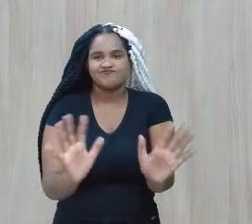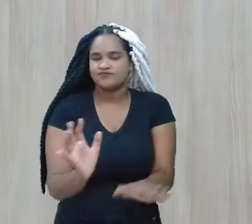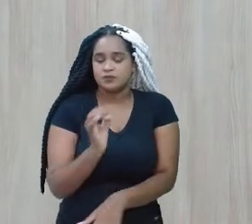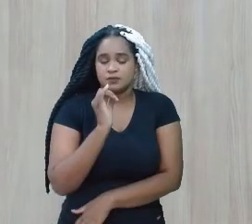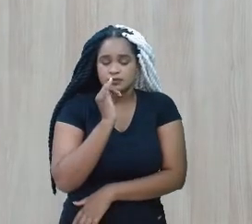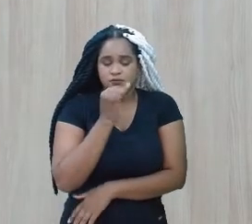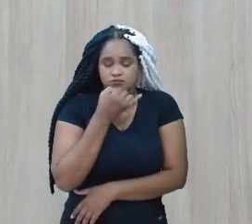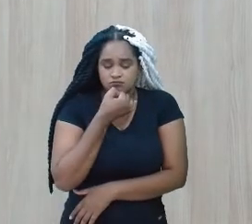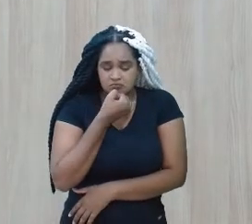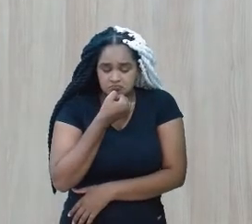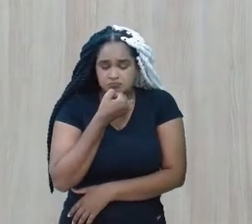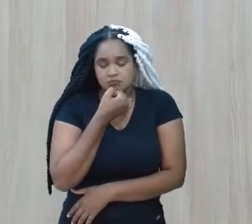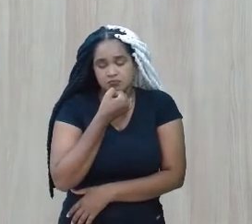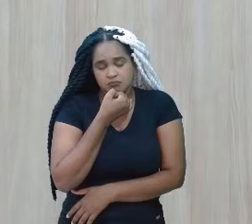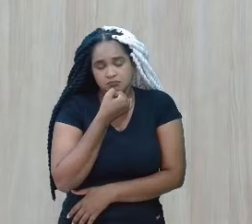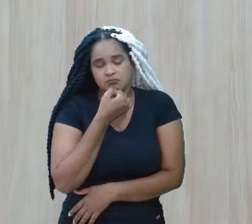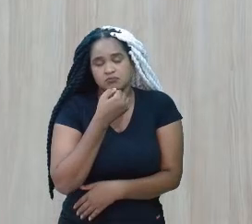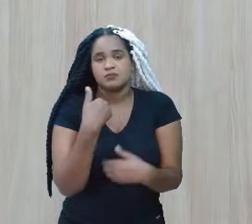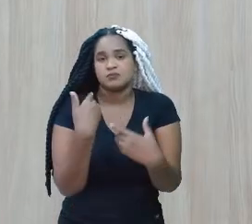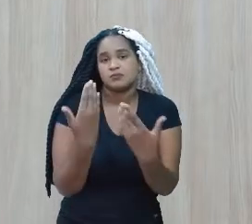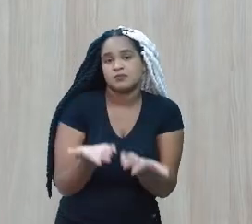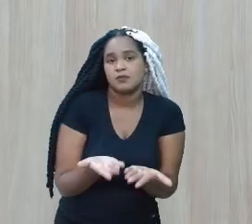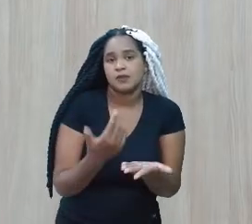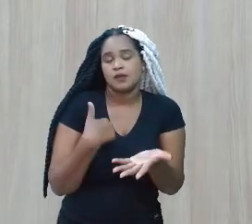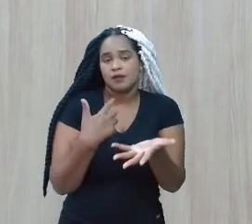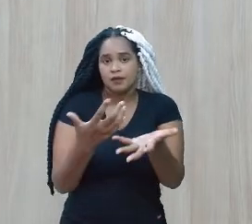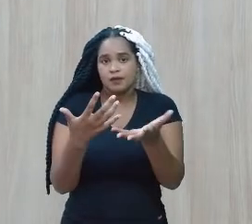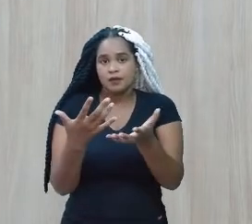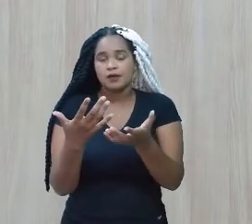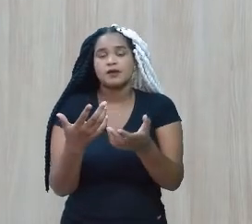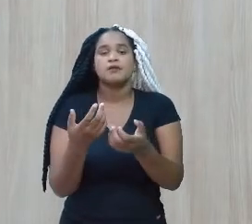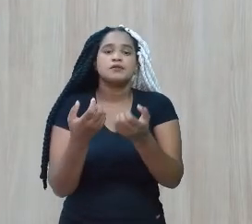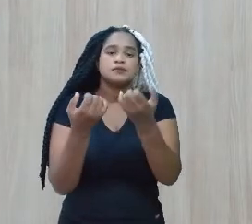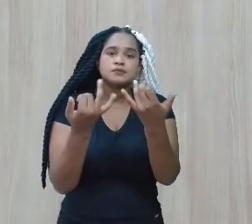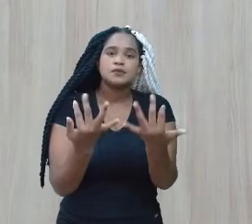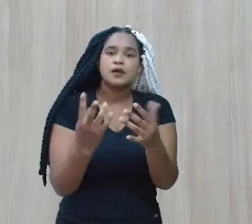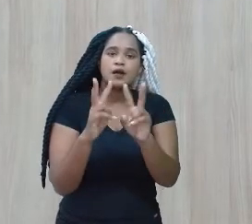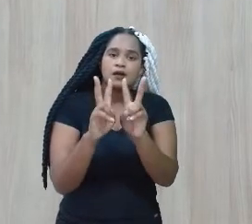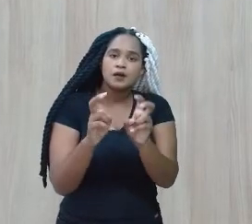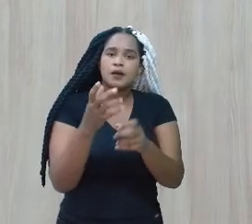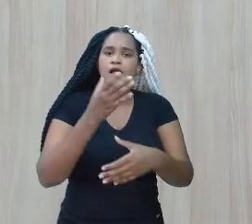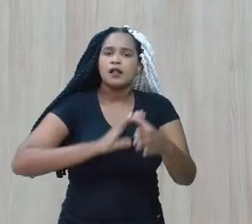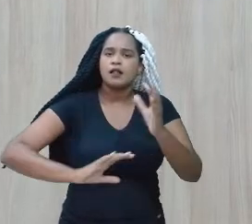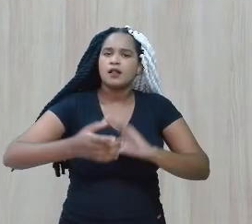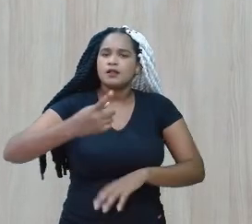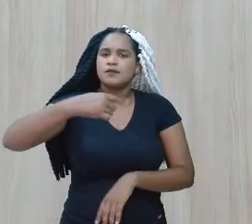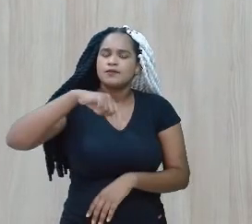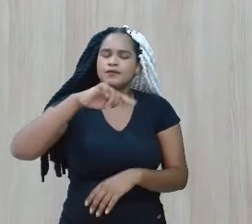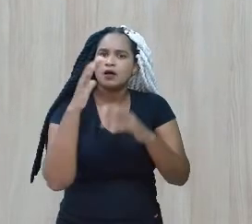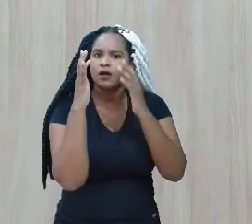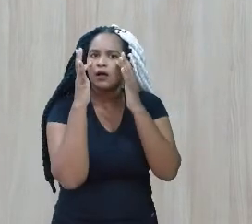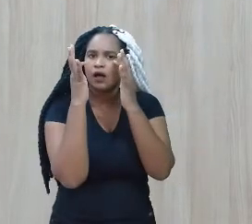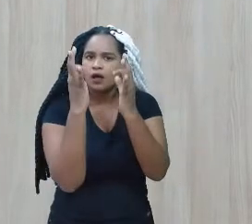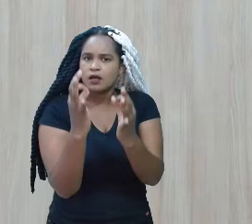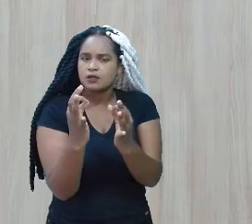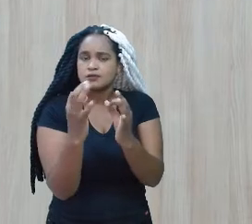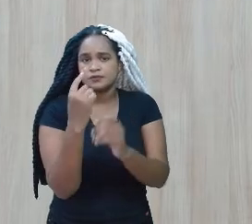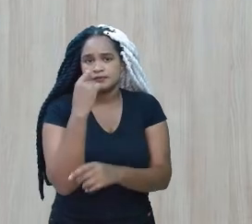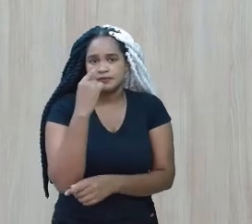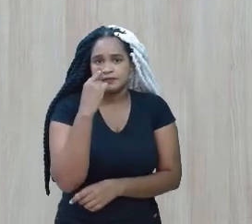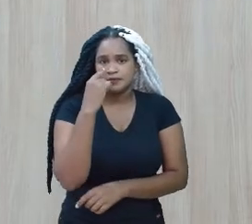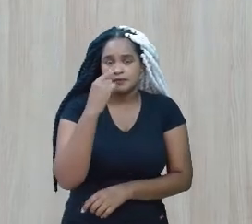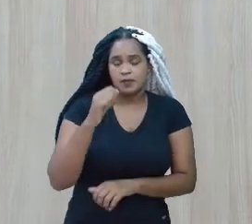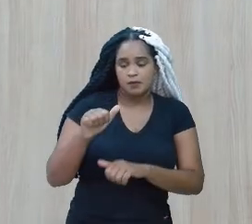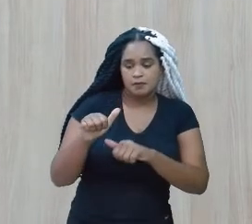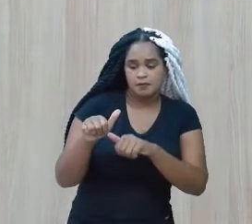aí eu gostaria de falar novamente sobre esta lenda, chamar a atenção para este mês, que é o